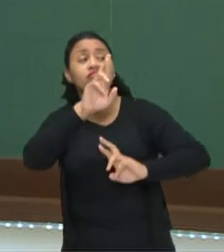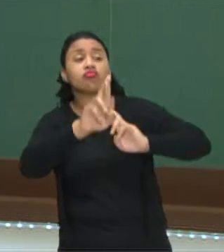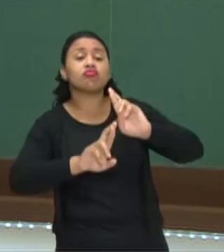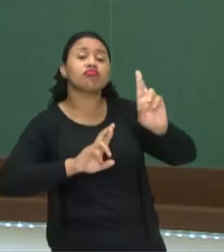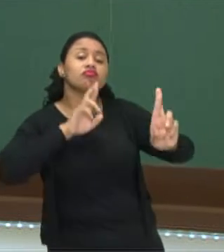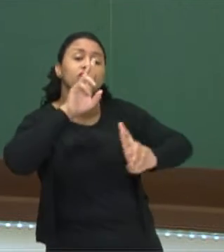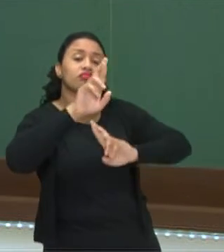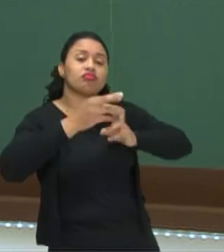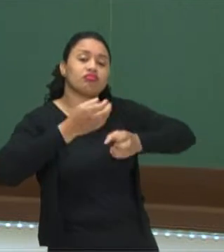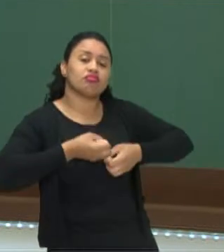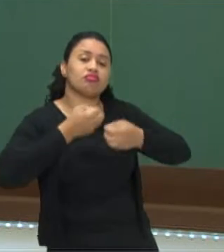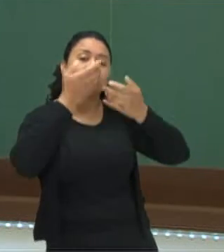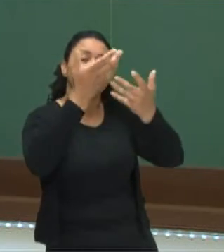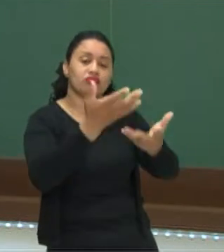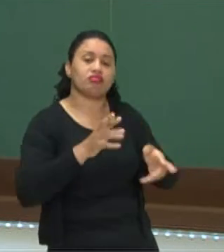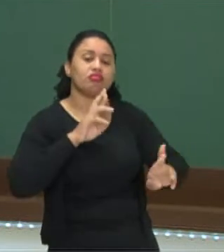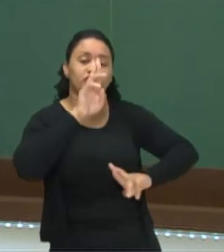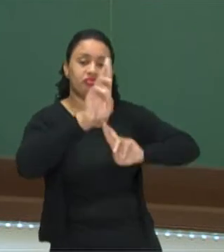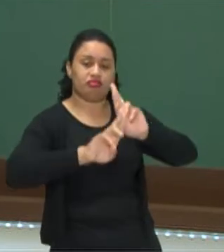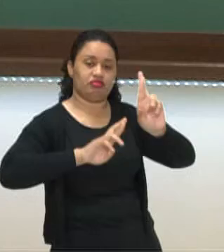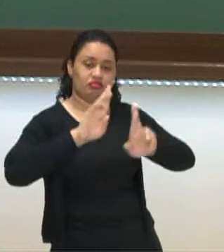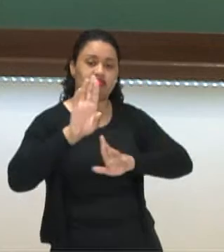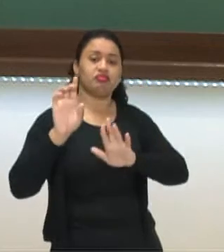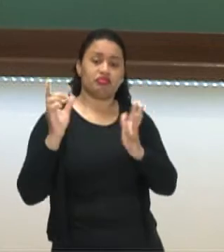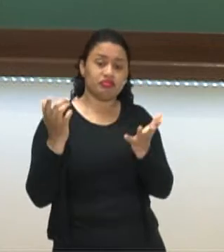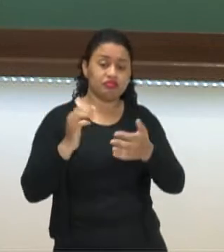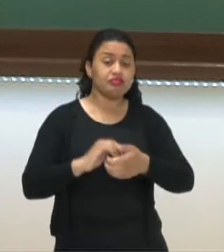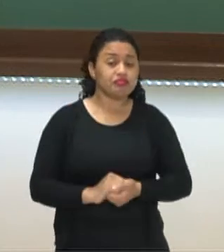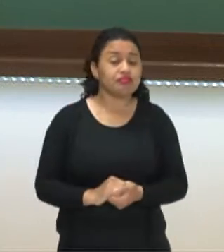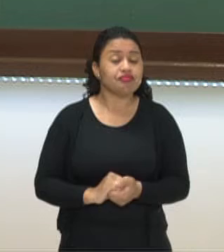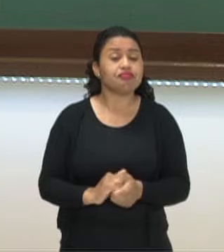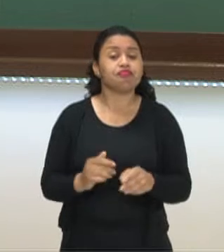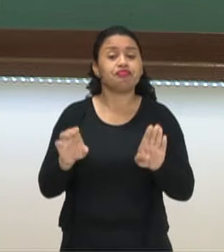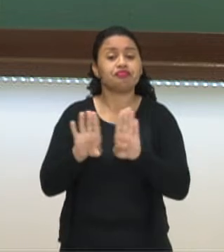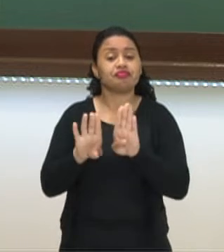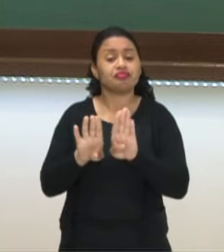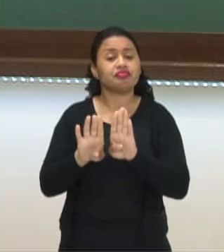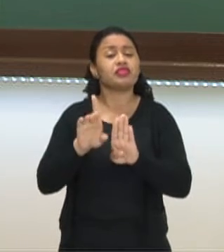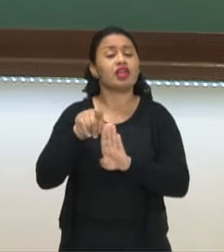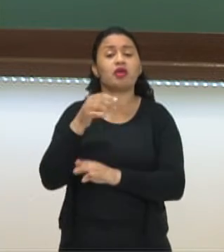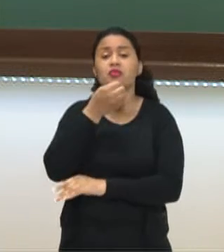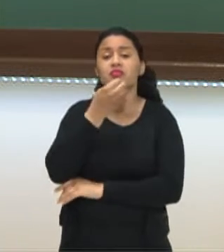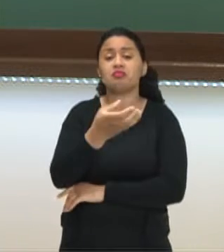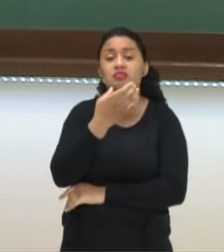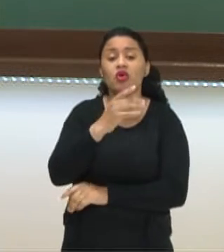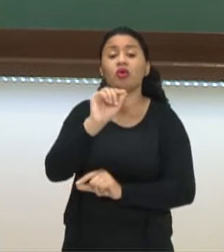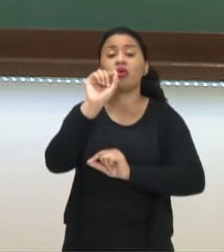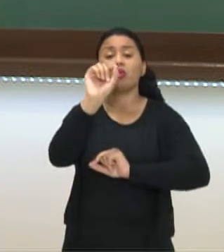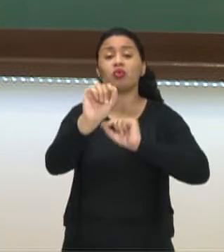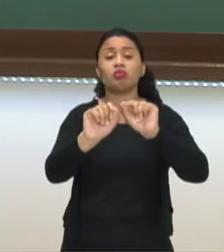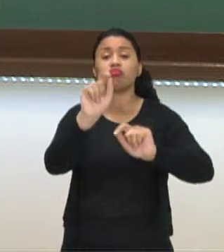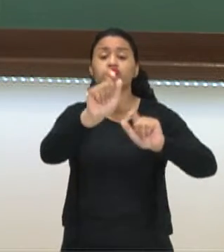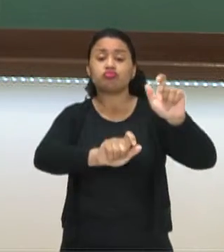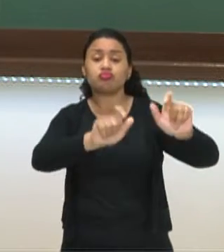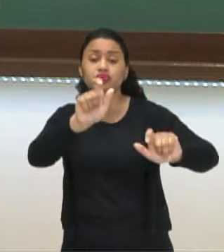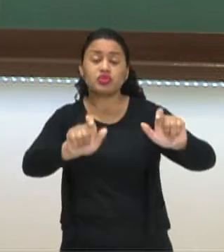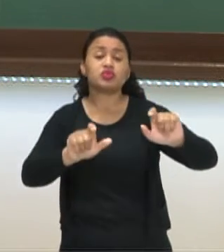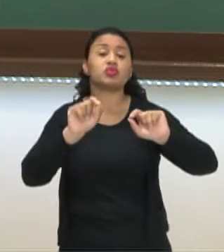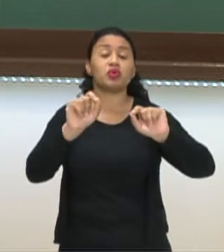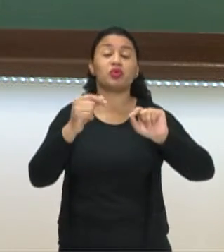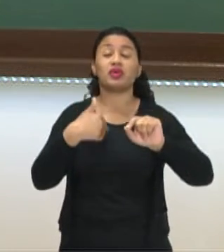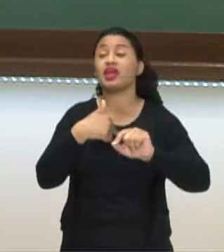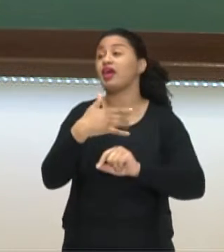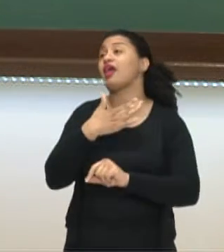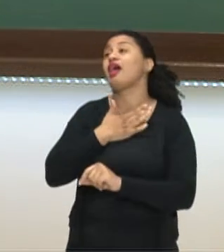entrevistado responder a essas perguntas. E também isso é muito bom para aquelas pessoas que são